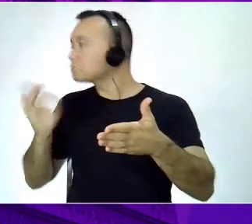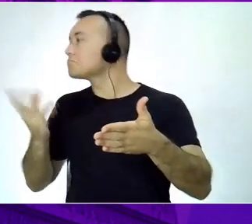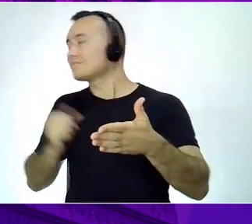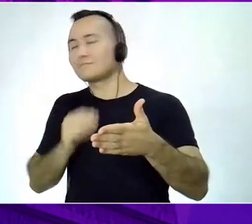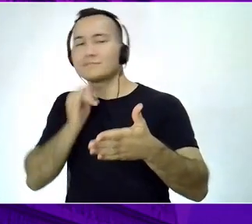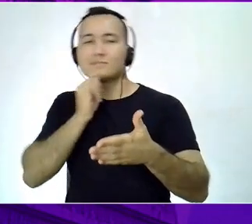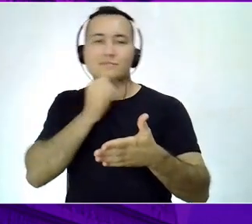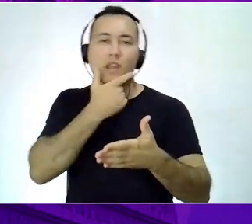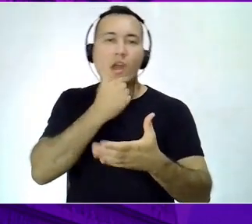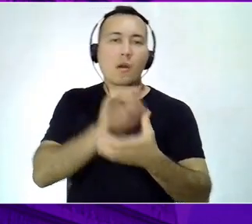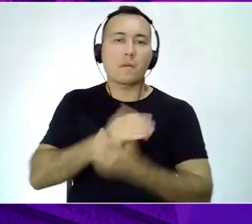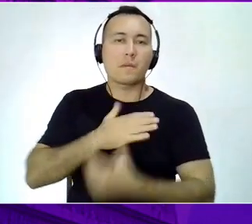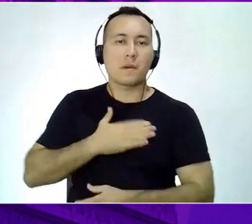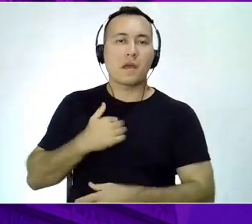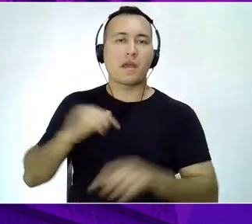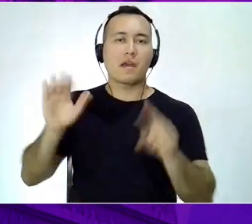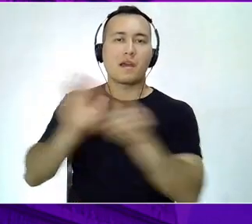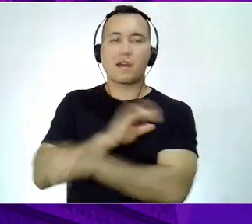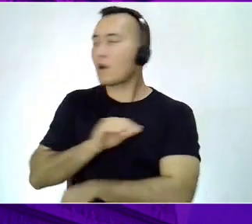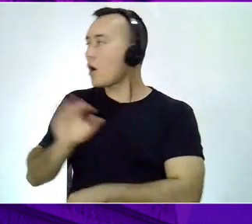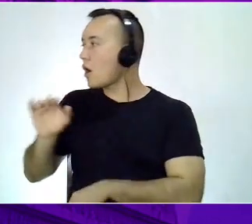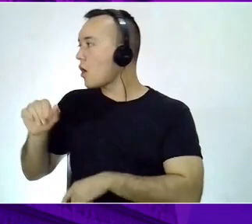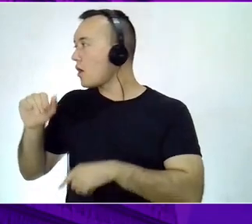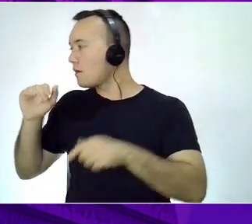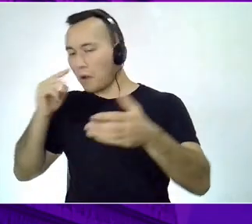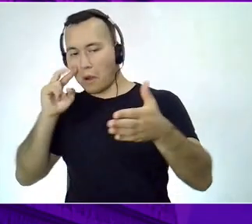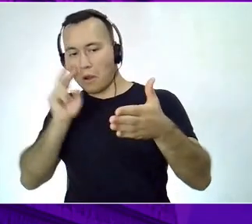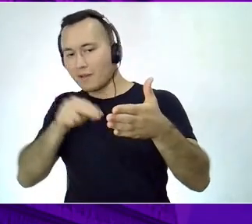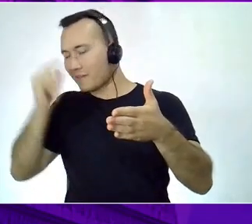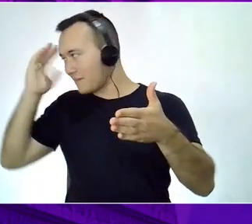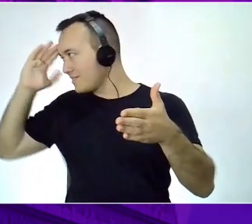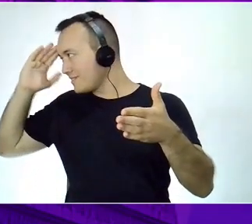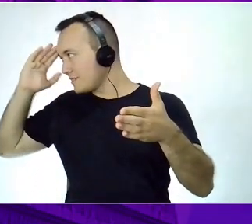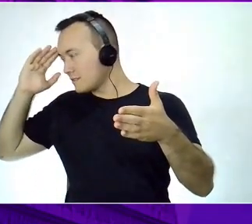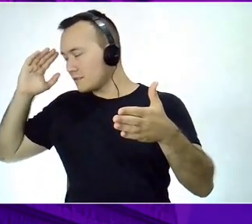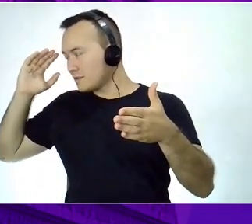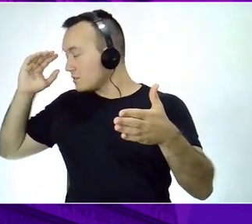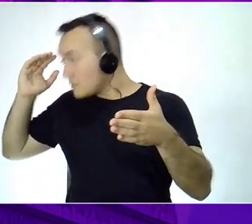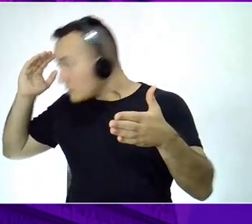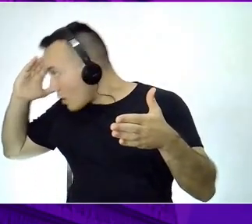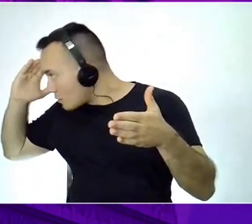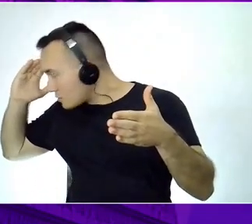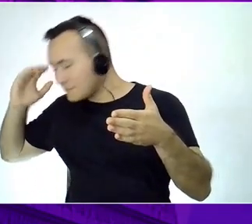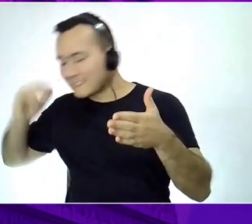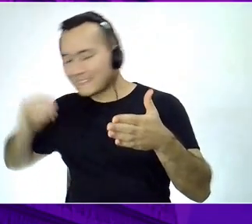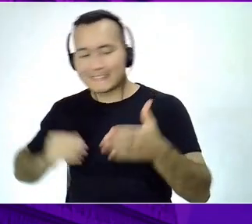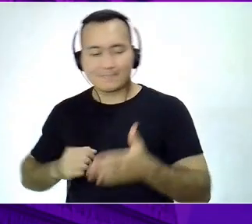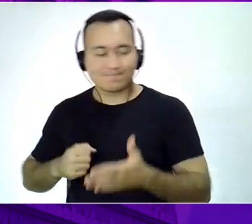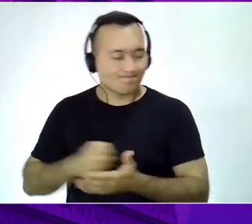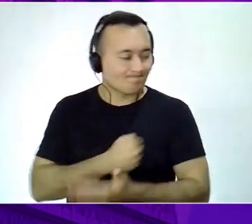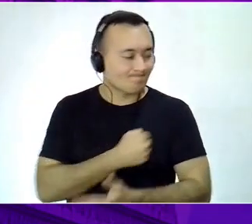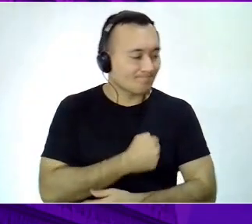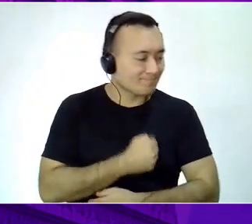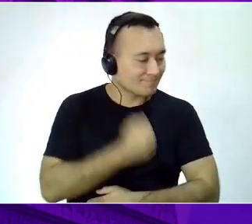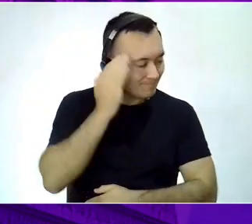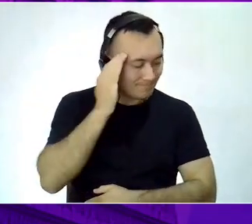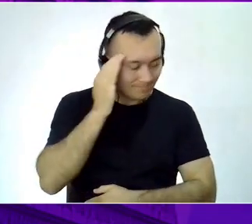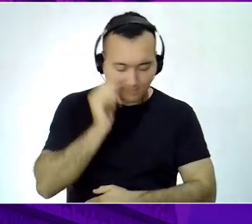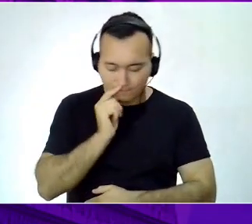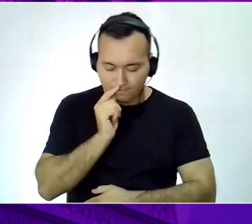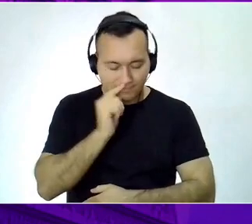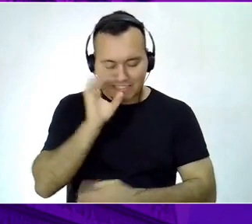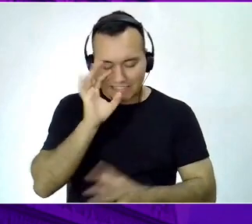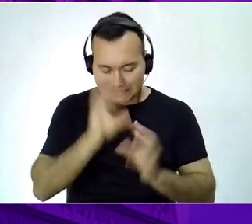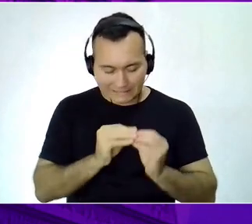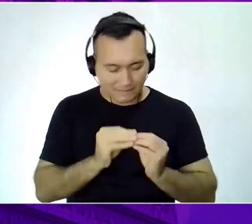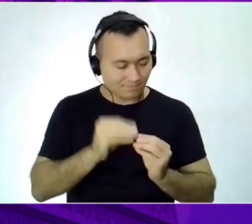tu entendeu disso aqui? Se ele não entendeu nada, aí eu estou fazendo errado. Então, não está pegando a mensagem que eu queria contar